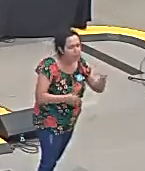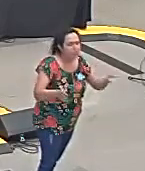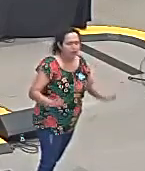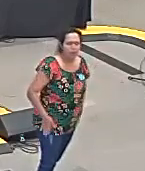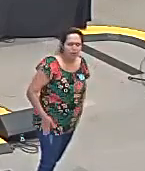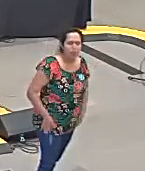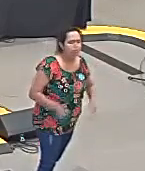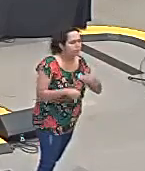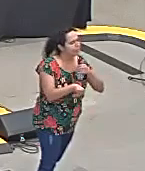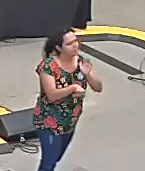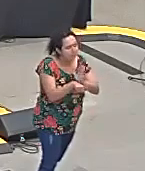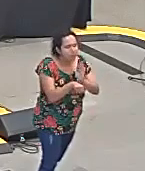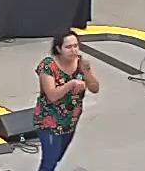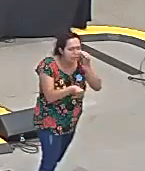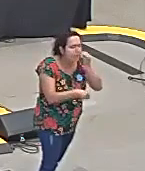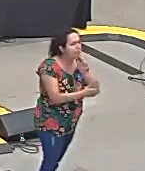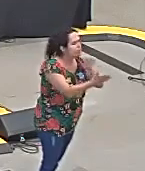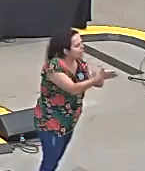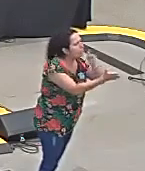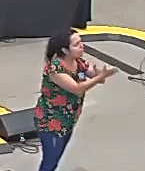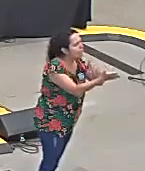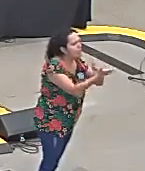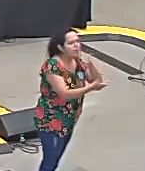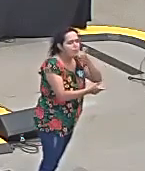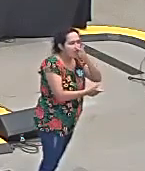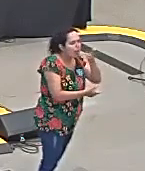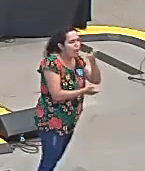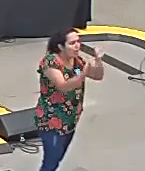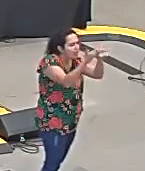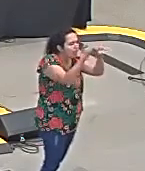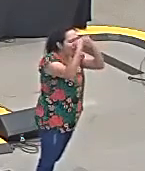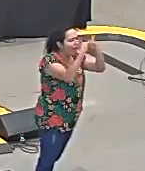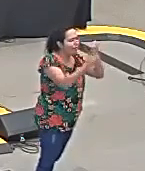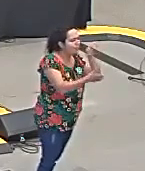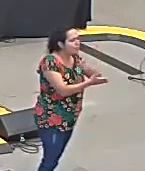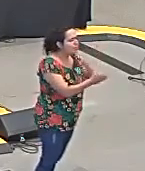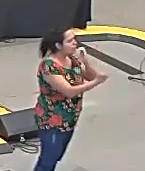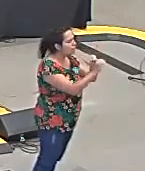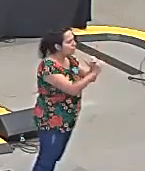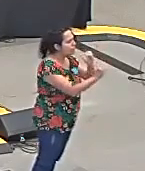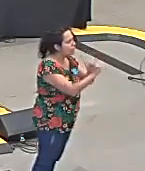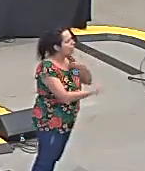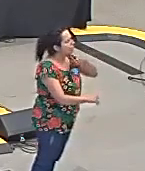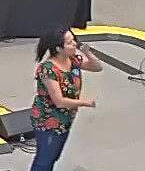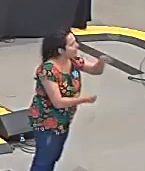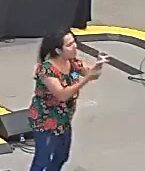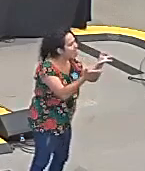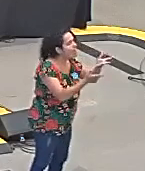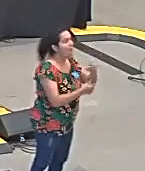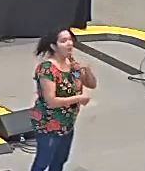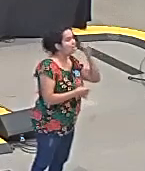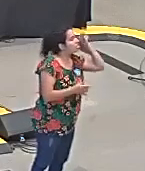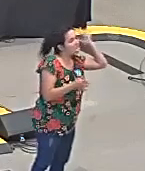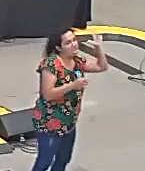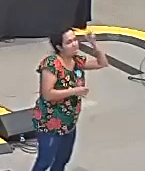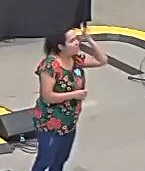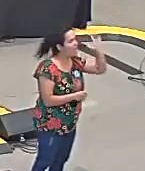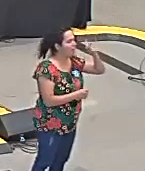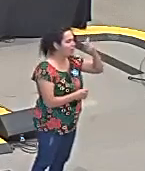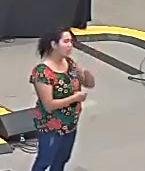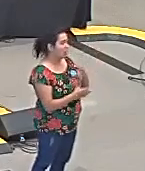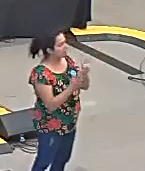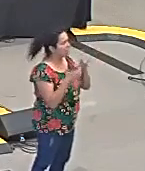foi diversas vezes tentar a carteirinha e que não consegue. E parece que ainda tem um problema